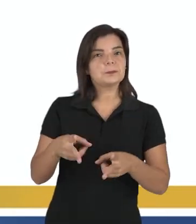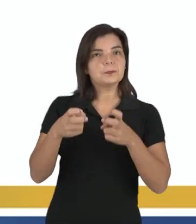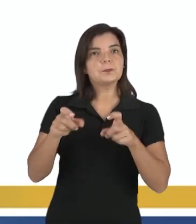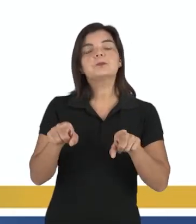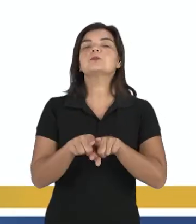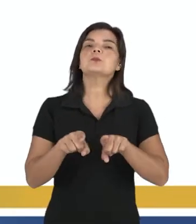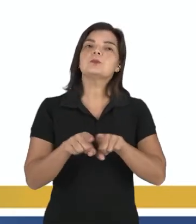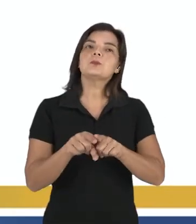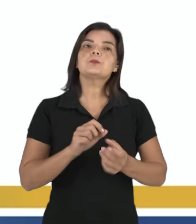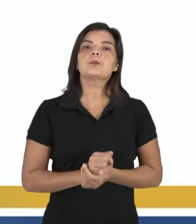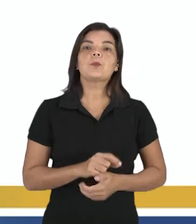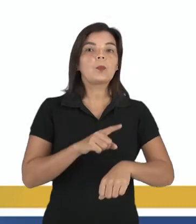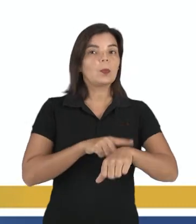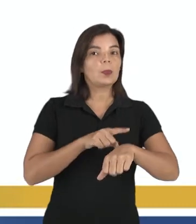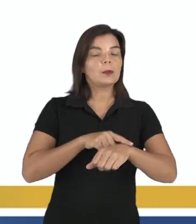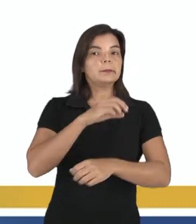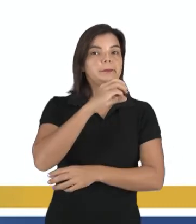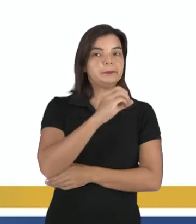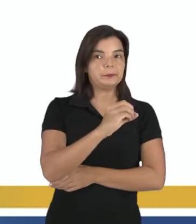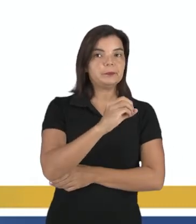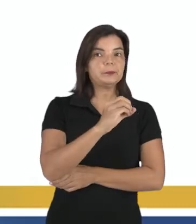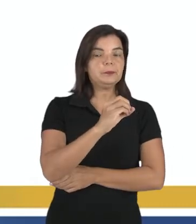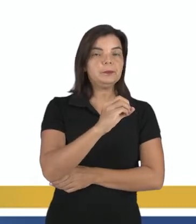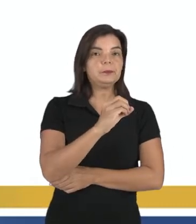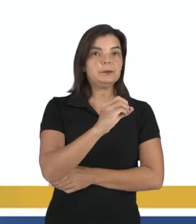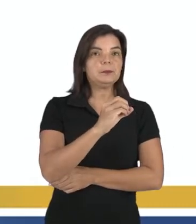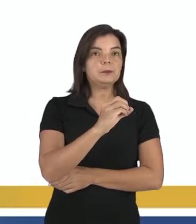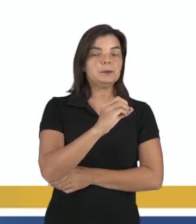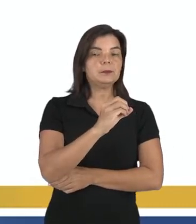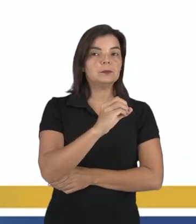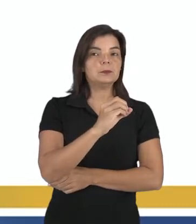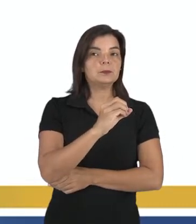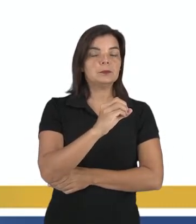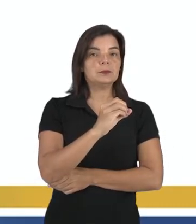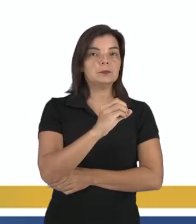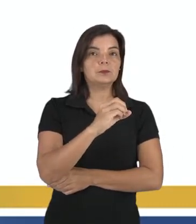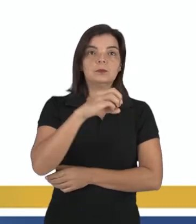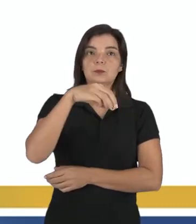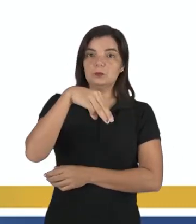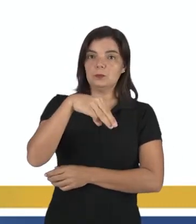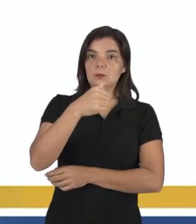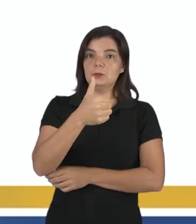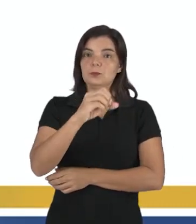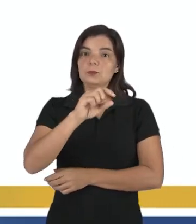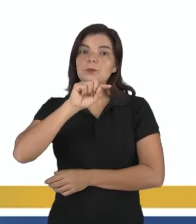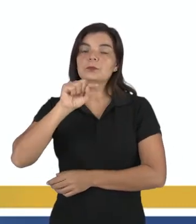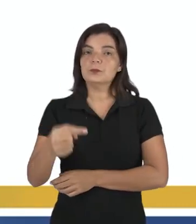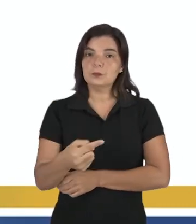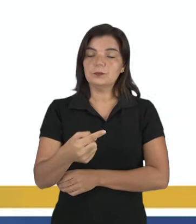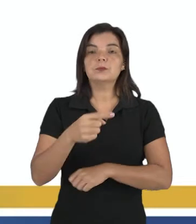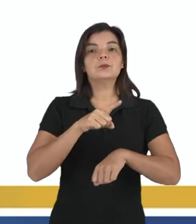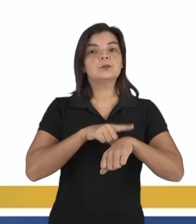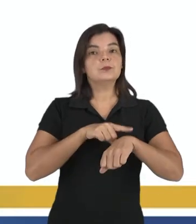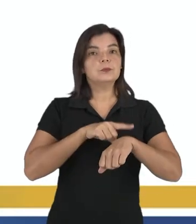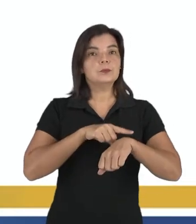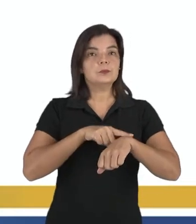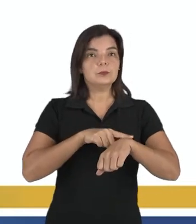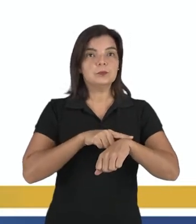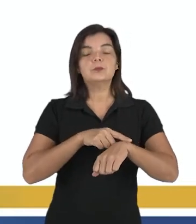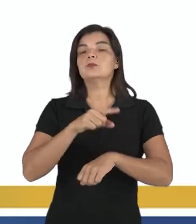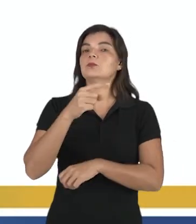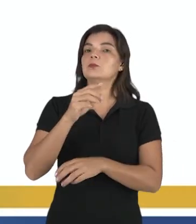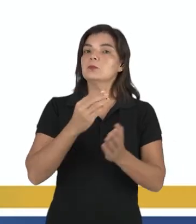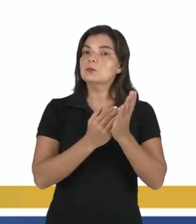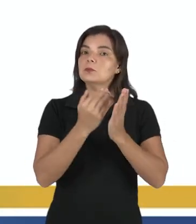perceber que quando o tempo for 0, nós vamos ter aí um montante de 10.000. Quando o tempo